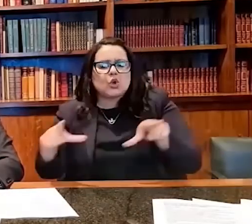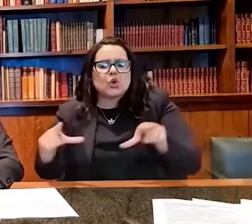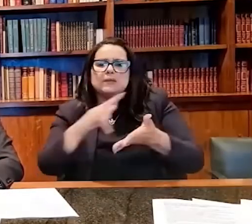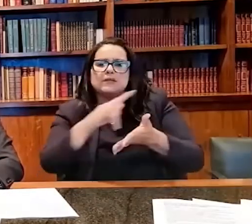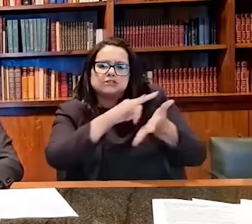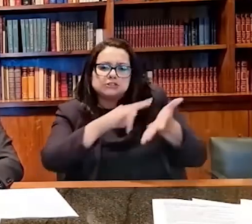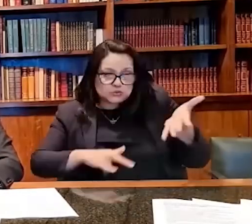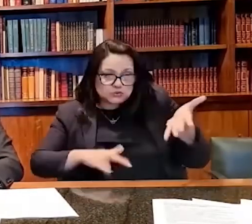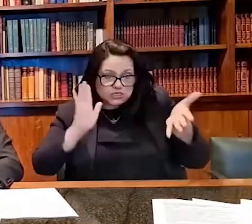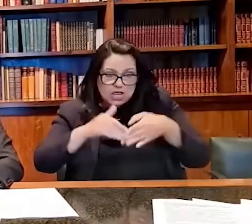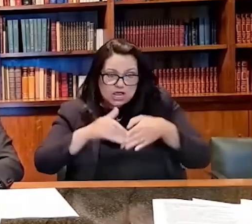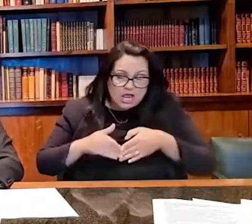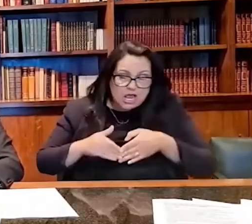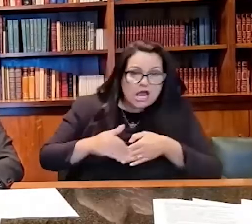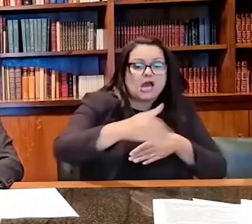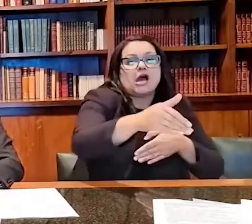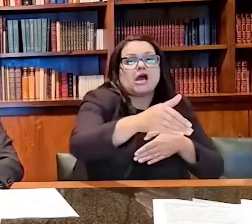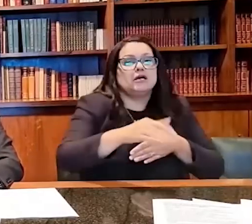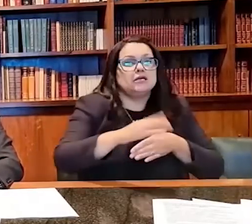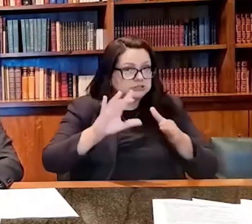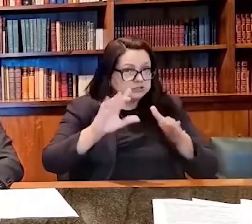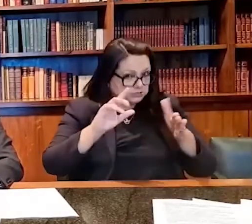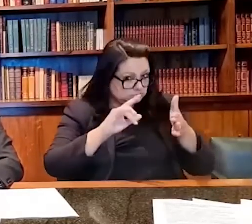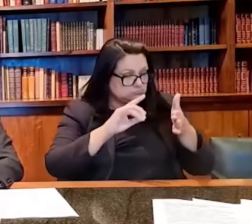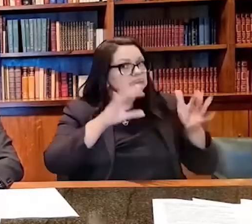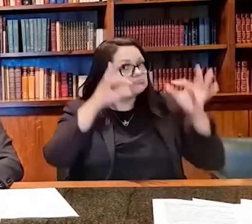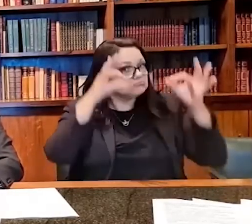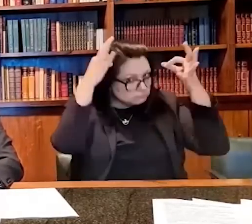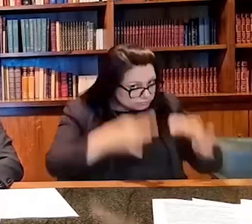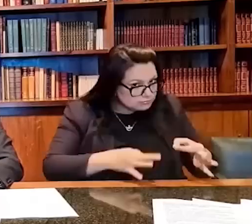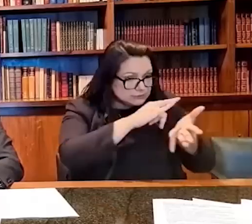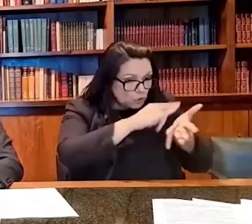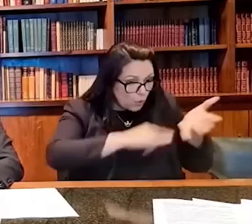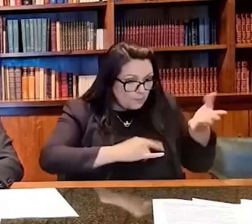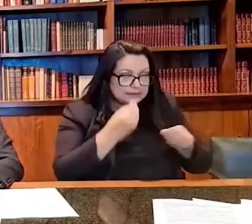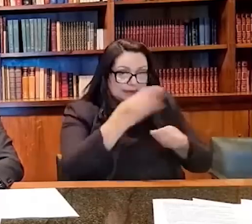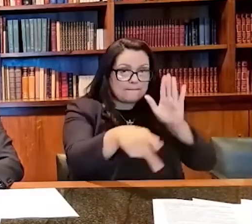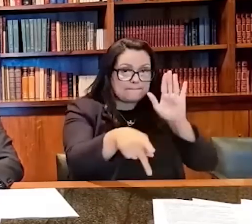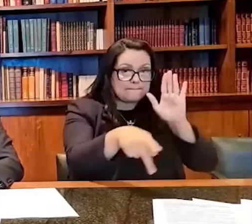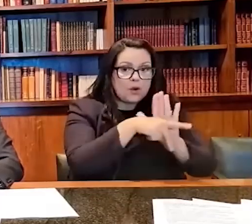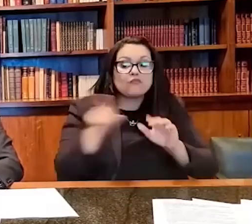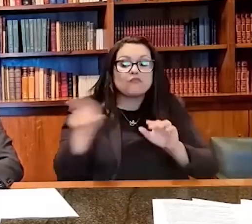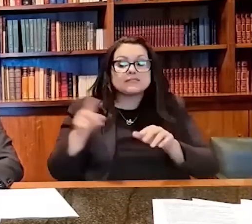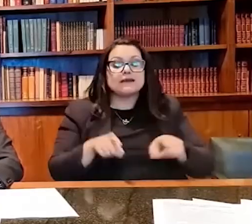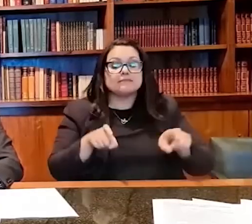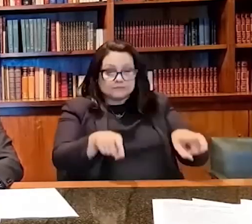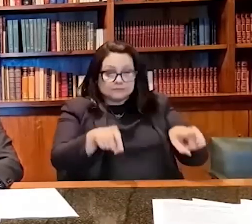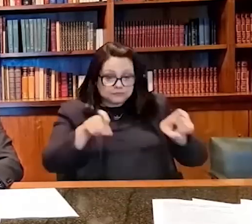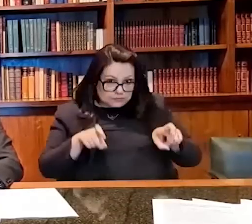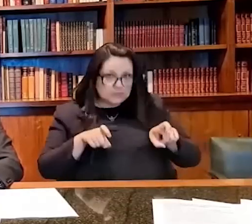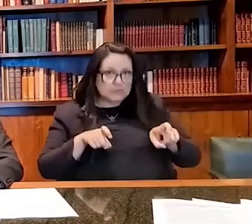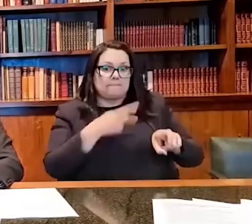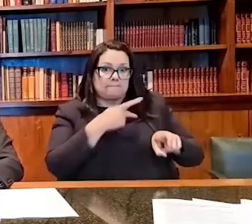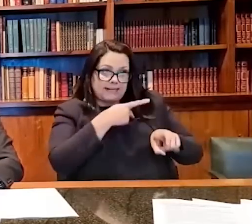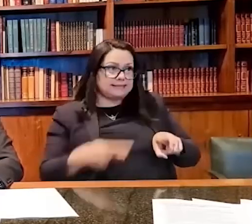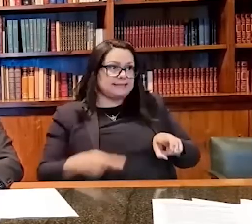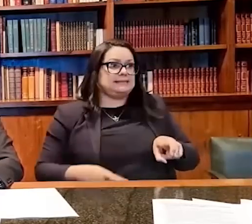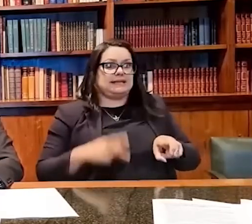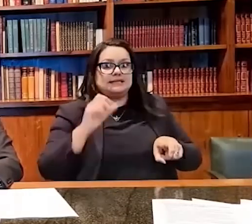academia pqd comando Guerrilha na selva as estrelinha toda no peito e